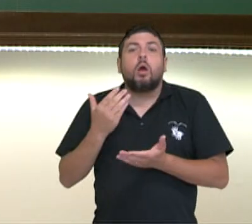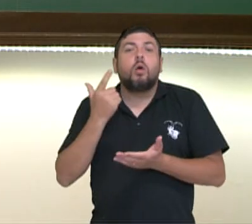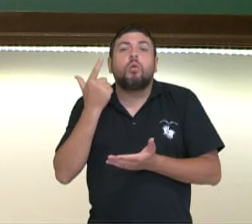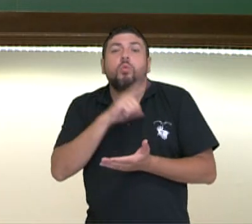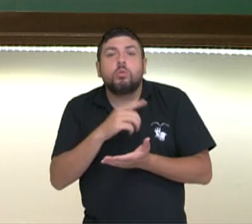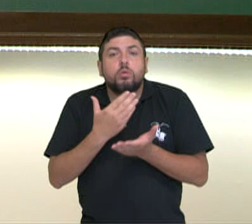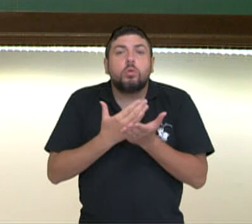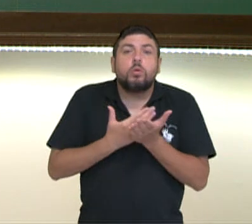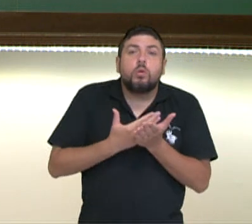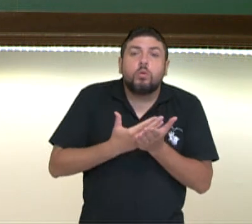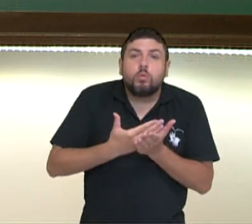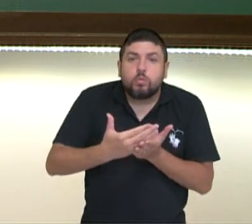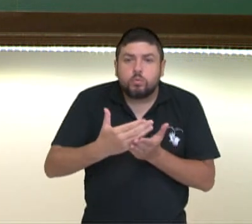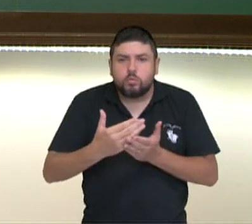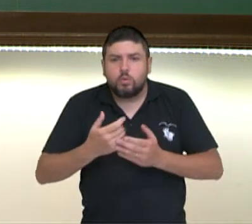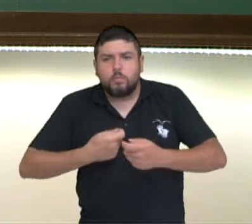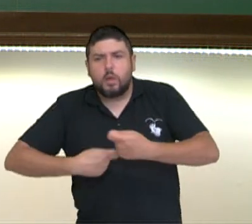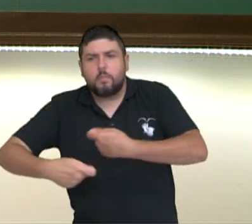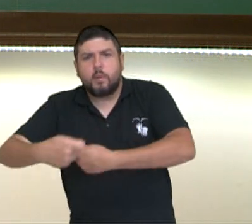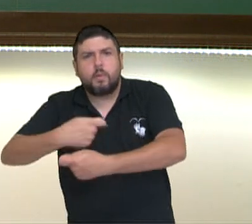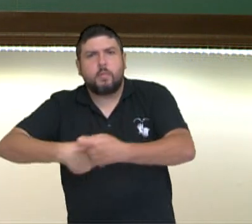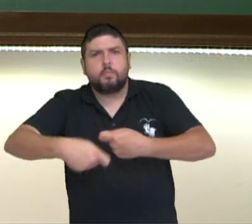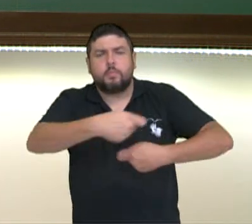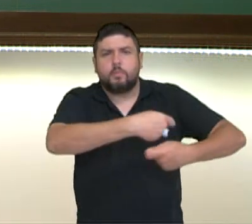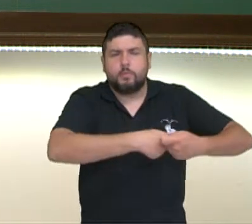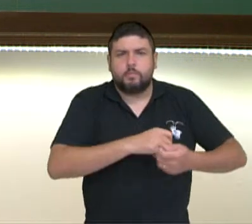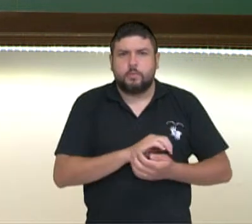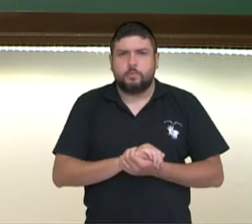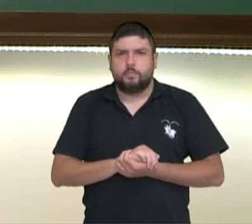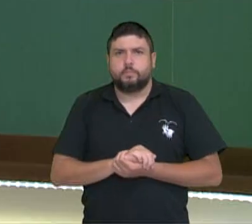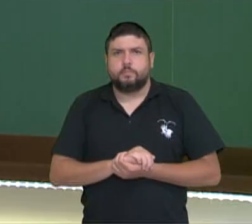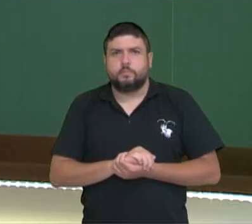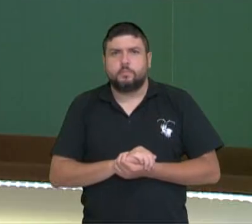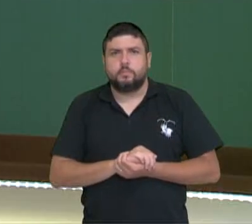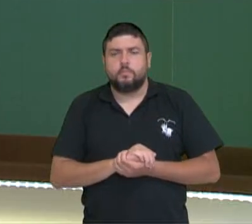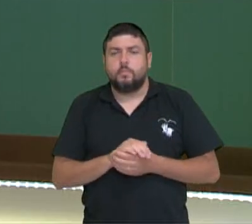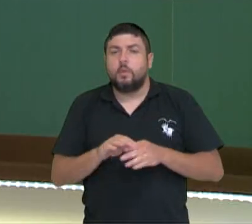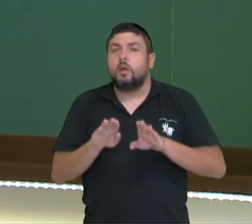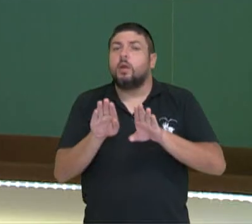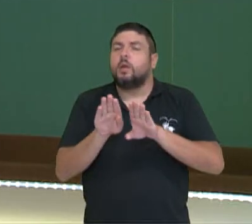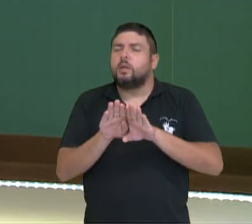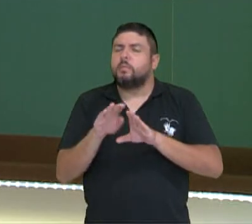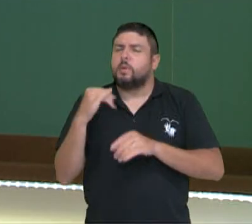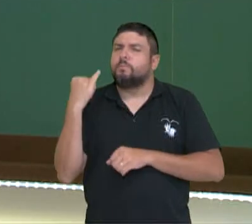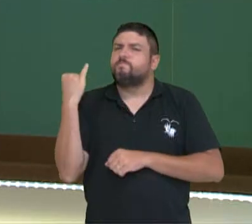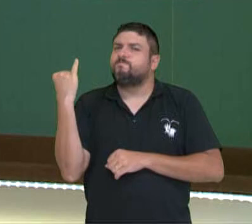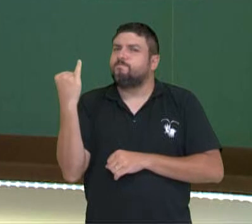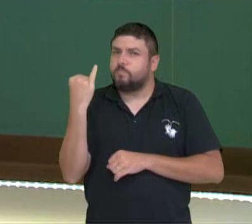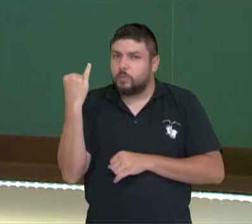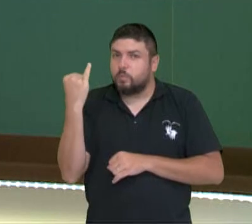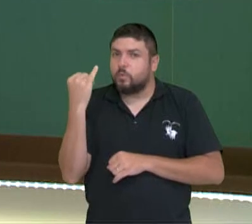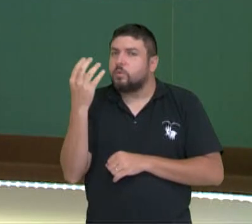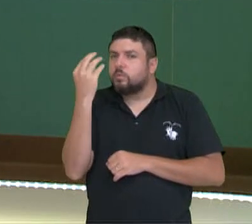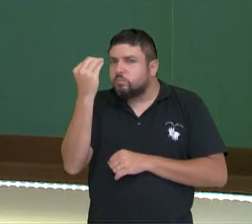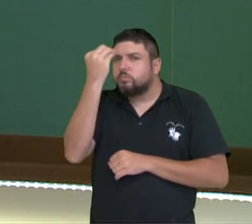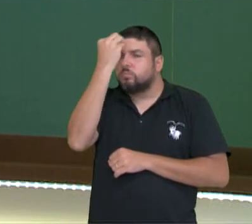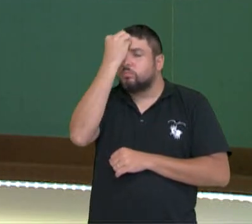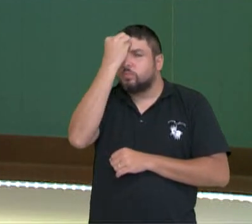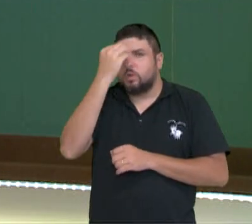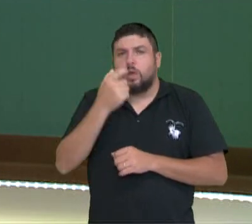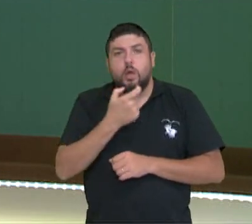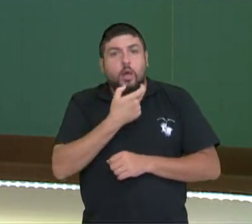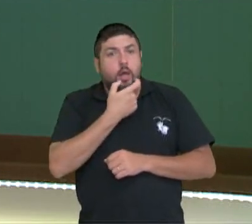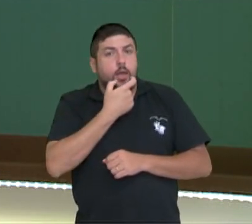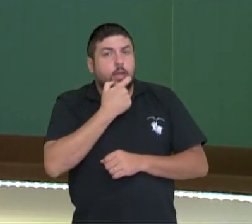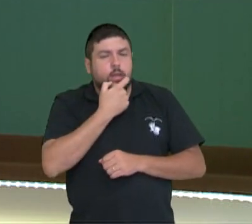vai beneficiar a Inglaterra. Um outro motivo importantíssimo que vai fazer da Inglaterra essa grande pioneira